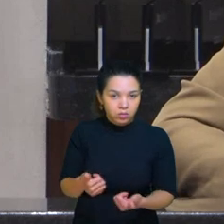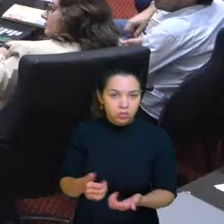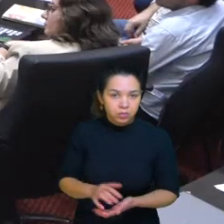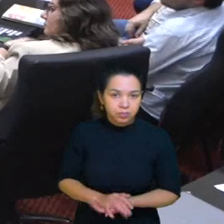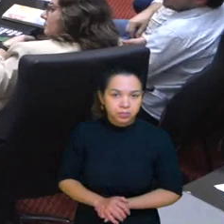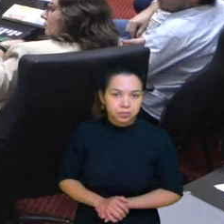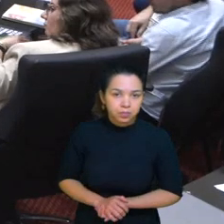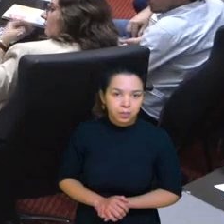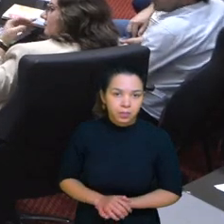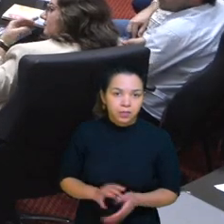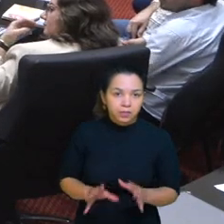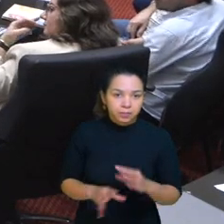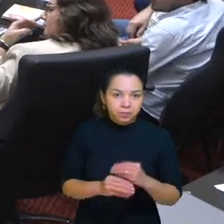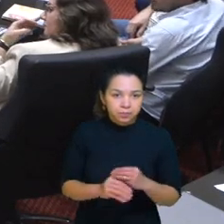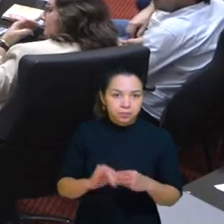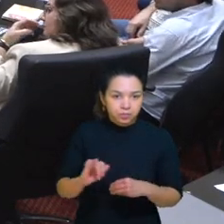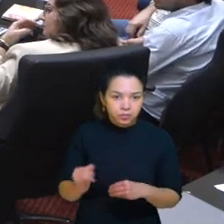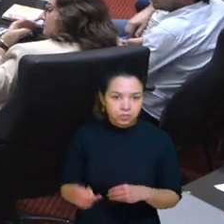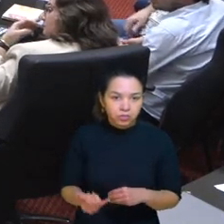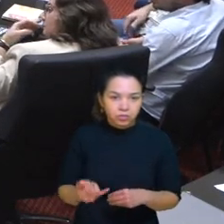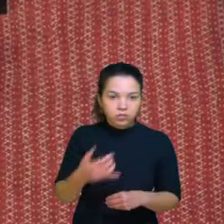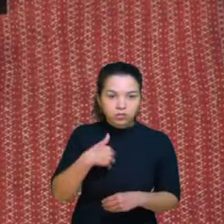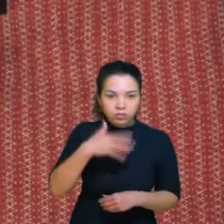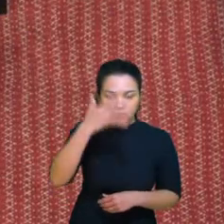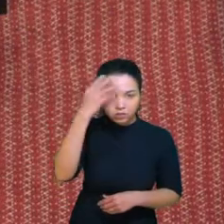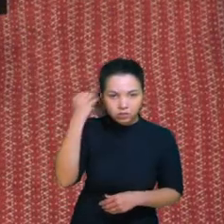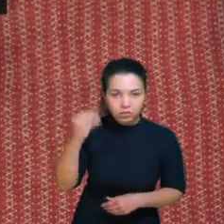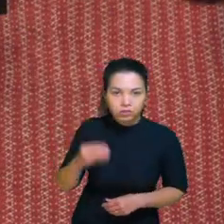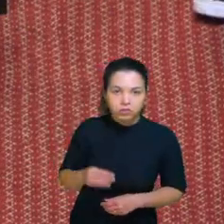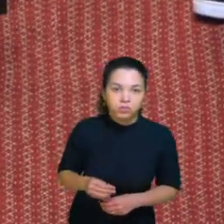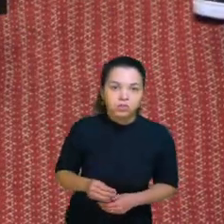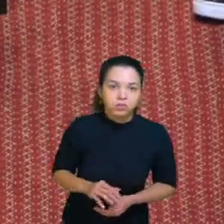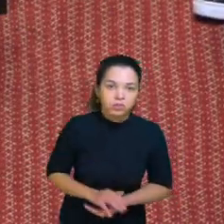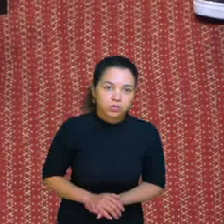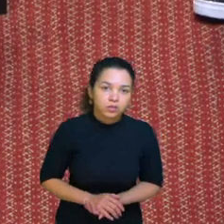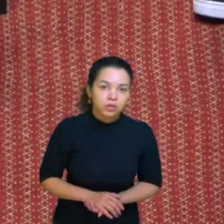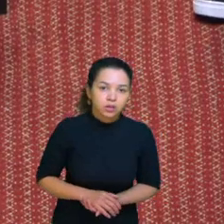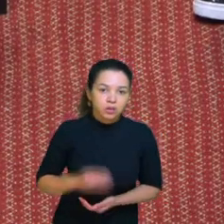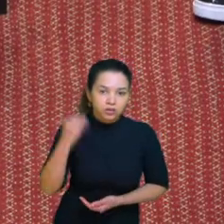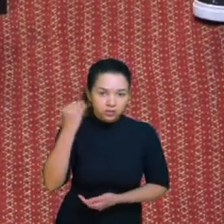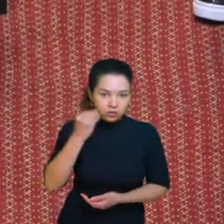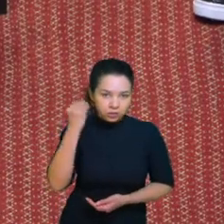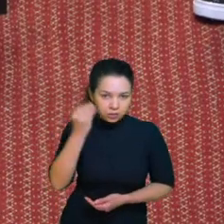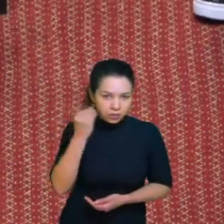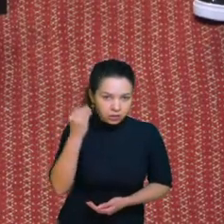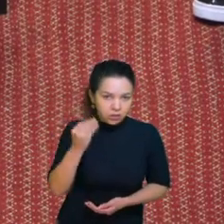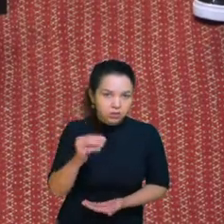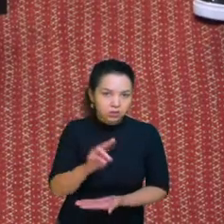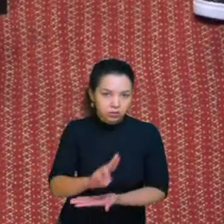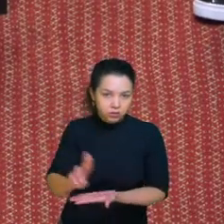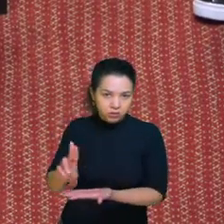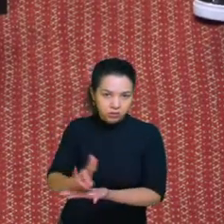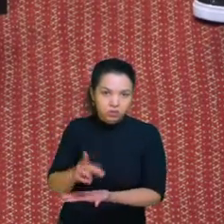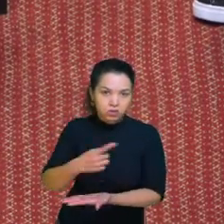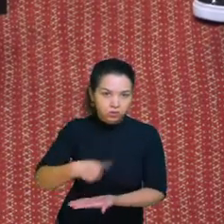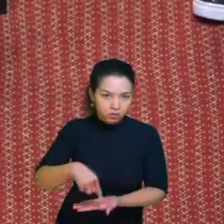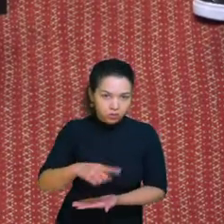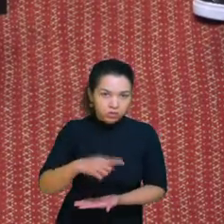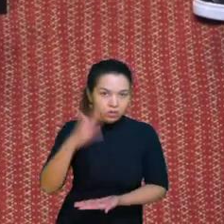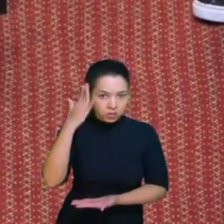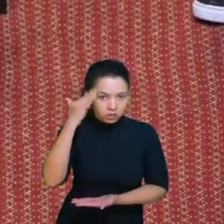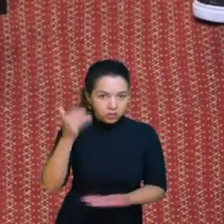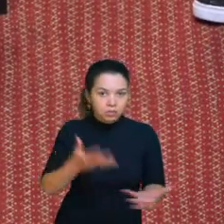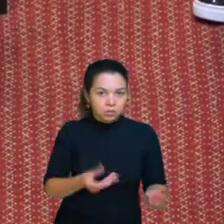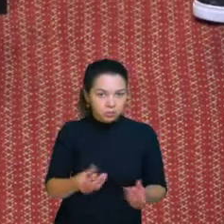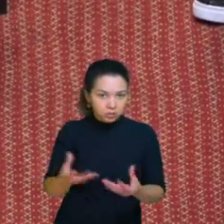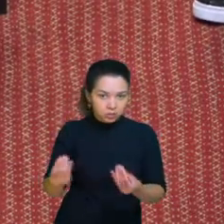complementar e aproveitando que eu havia me esquecido eh nas experiências exitosas aqui das universidades que a gente sabe que muitas aqui